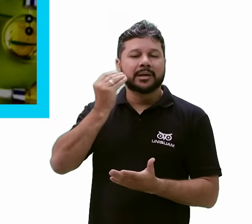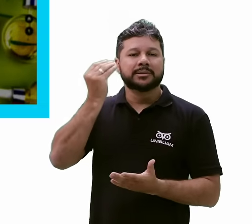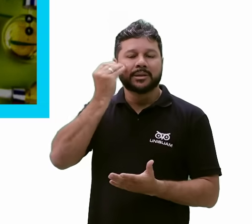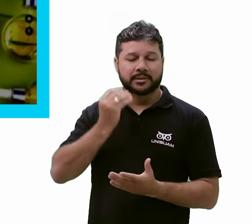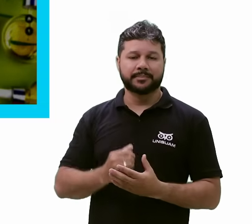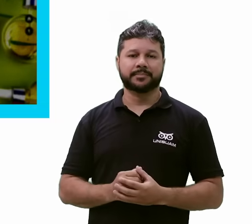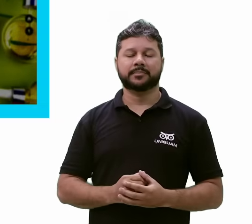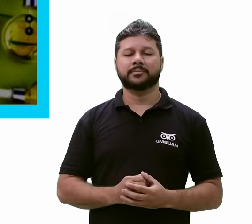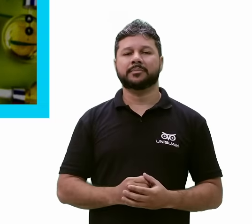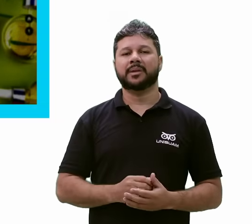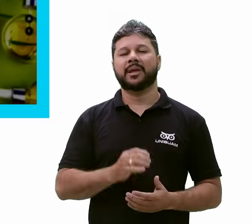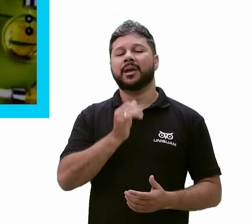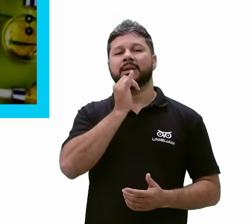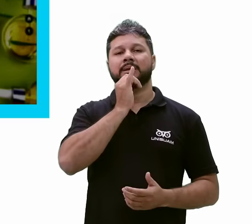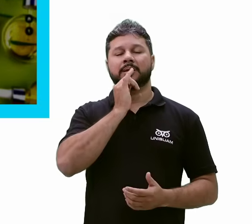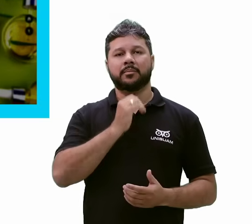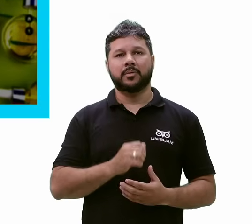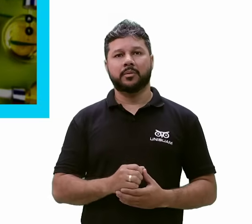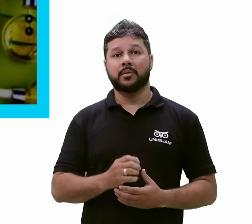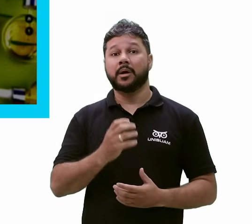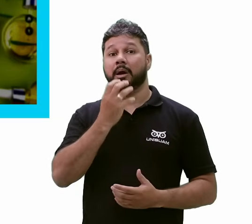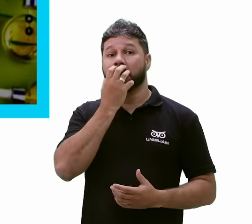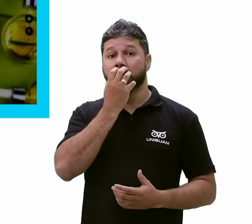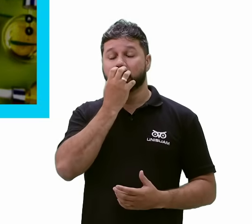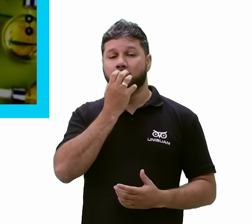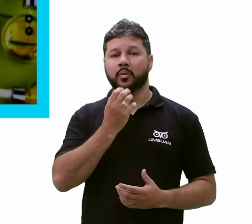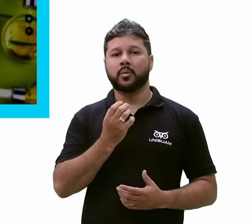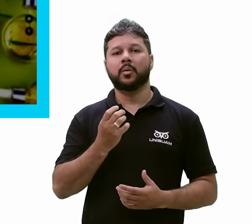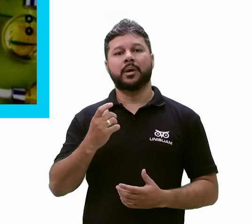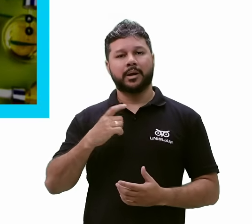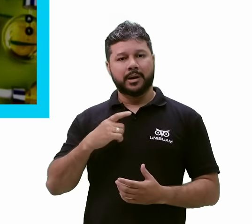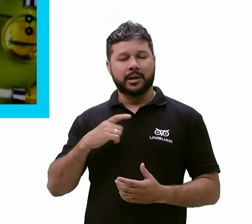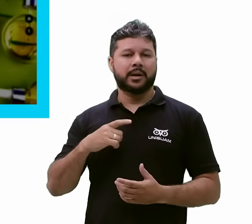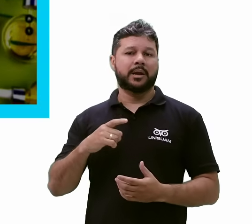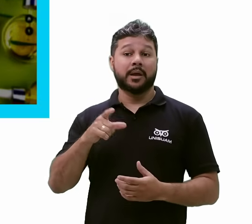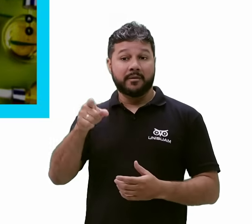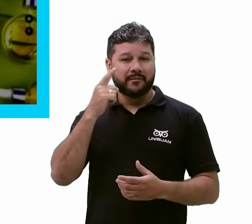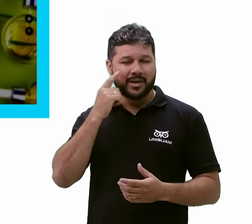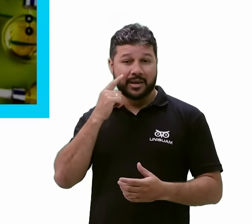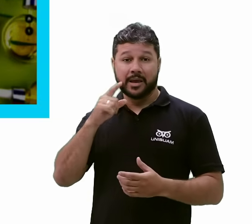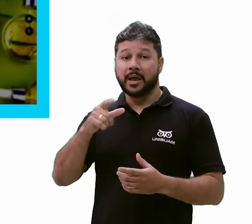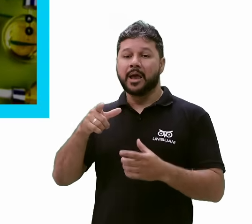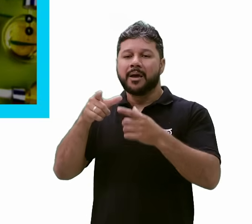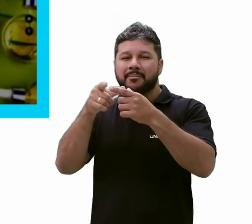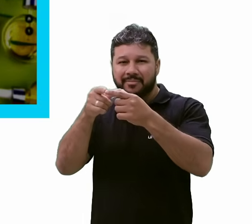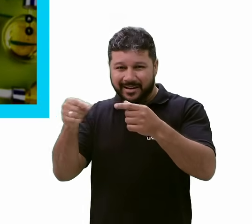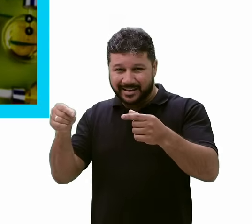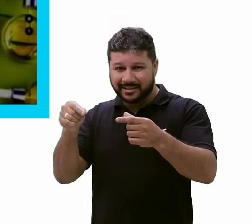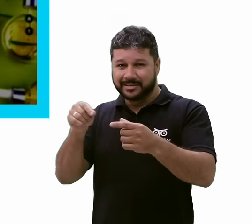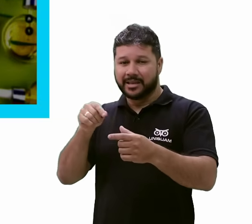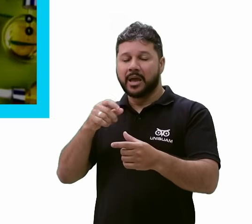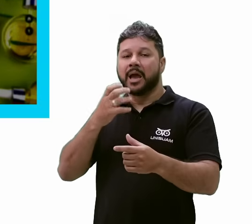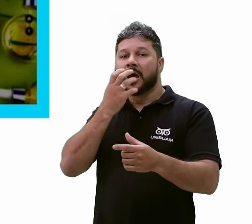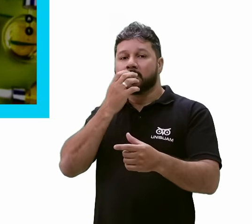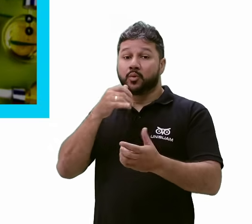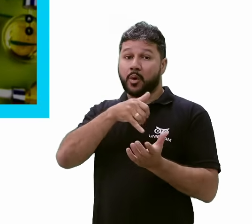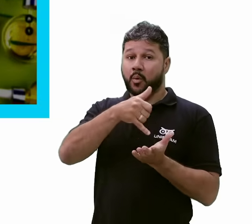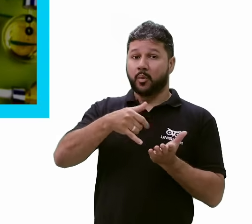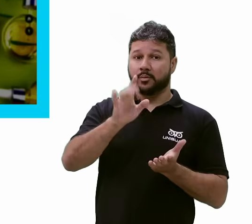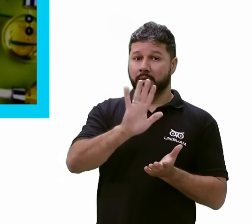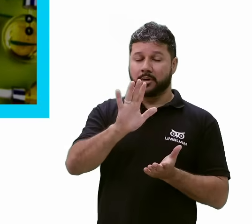assim, vamos considerar aqui que um cachorro tenha acesso à planta, estou falando aqui da planta, tá? Não é nem do